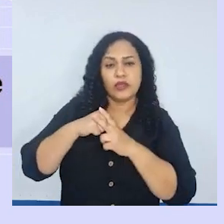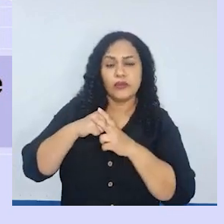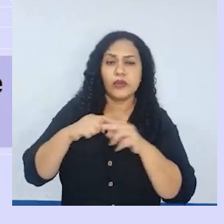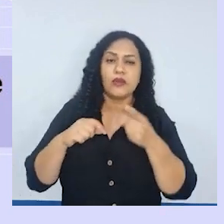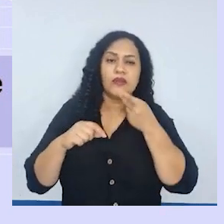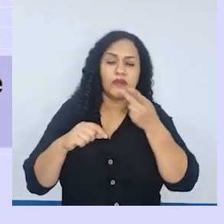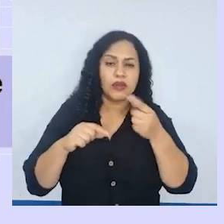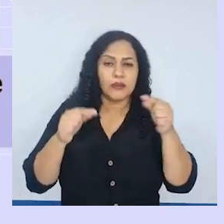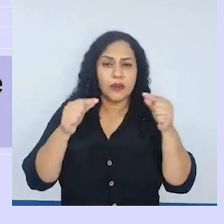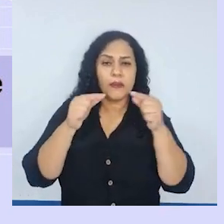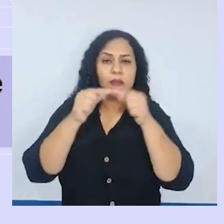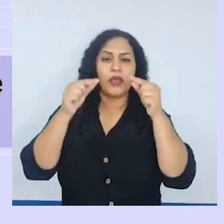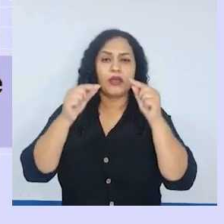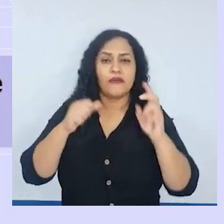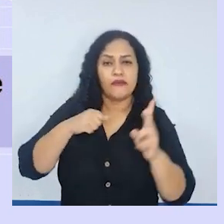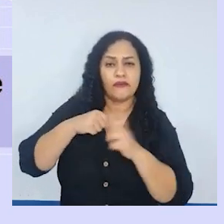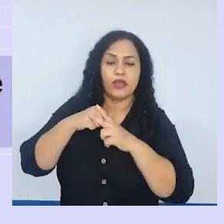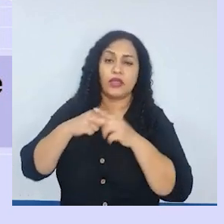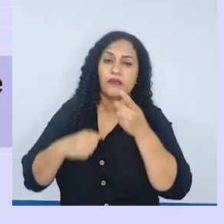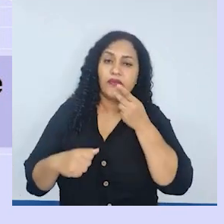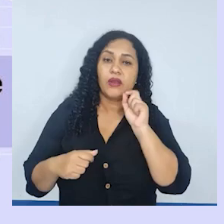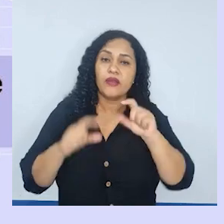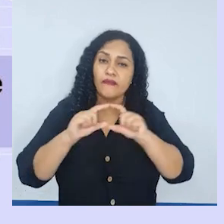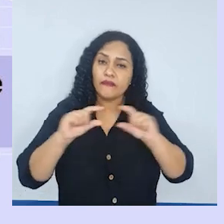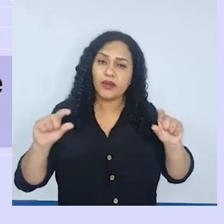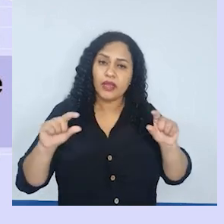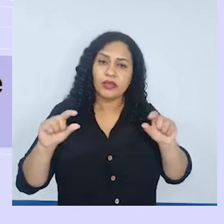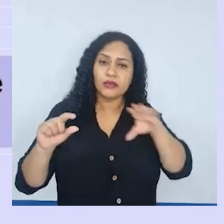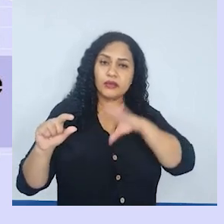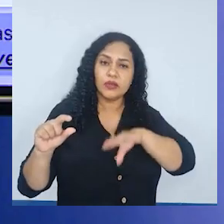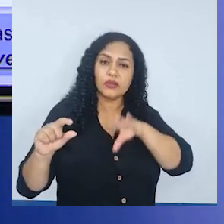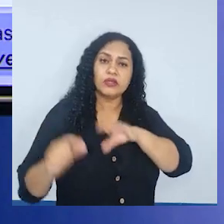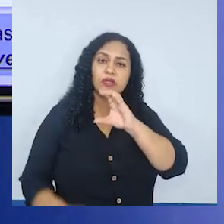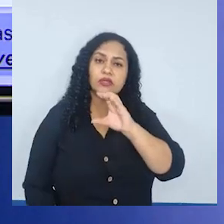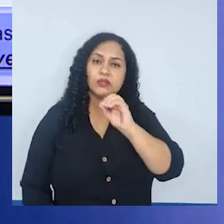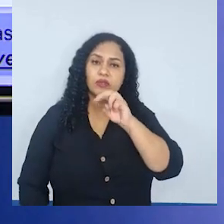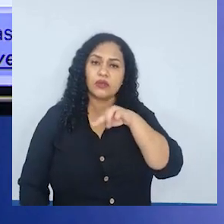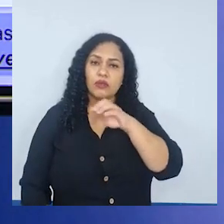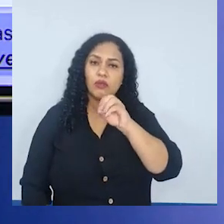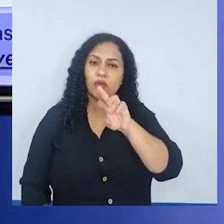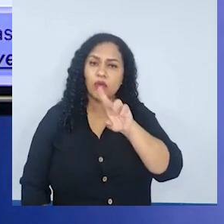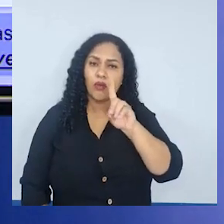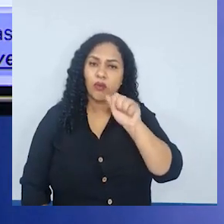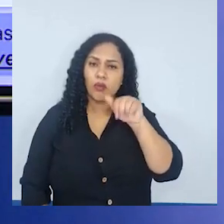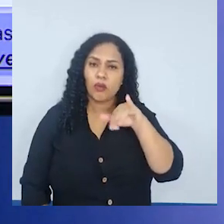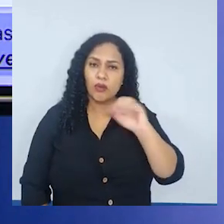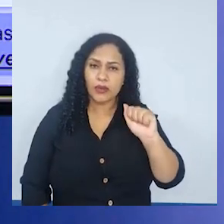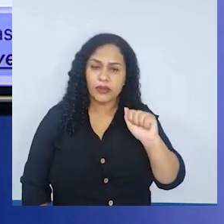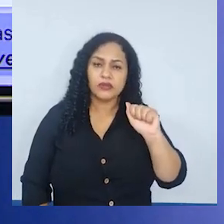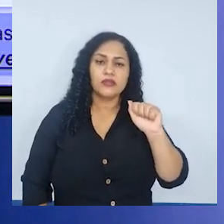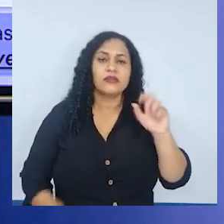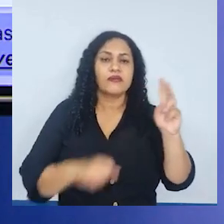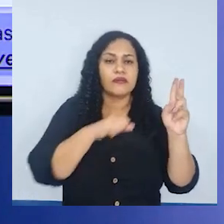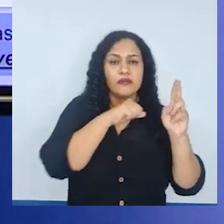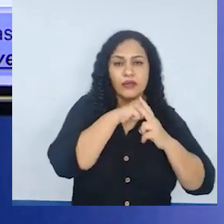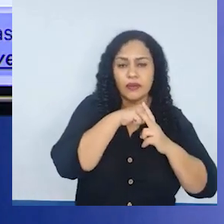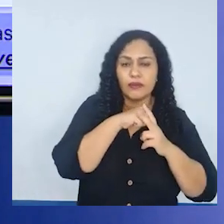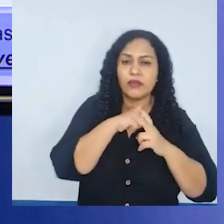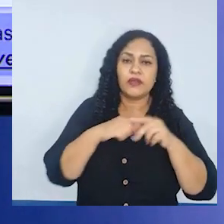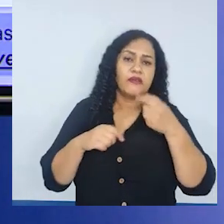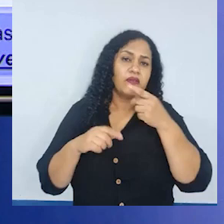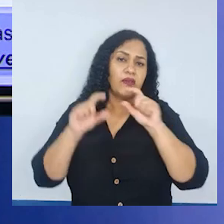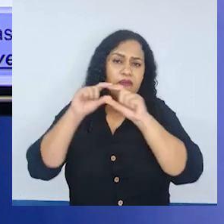de concordância verbal. Já pensou se eu vou escrever uma frase e coloco assim: